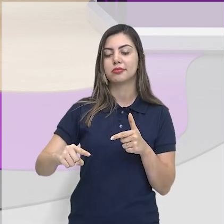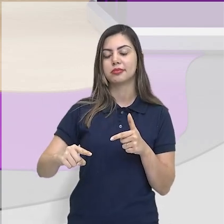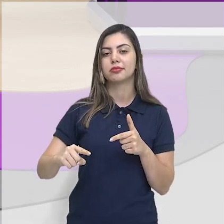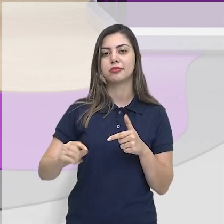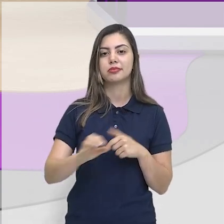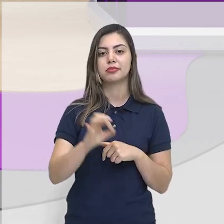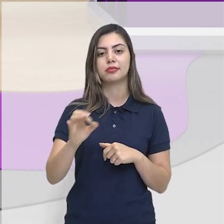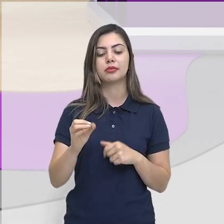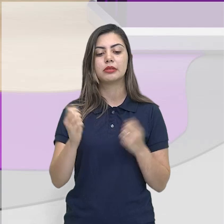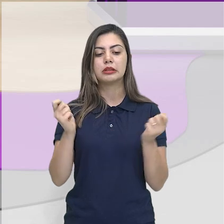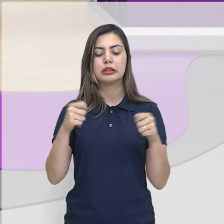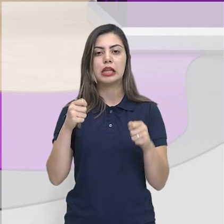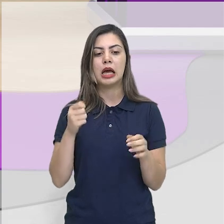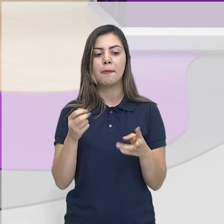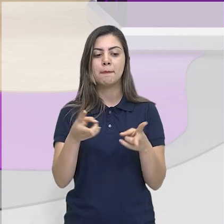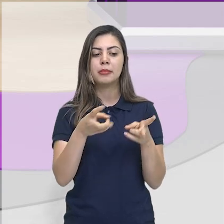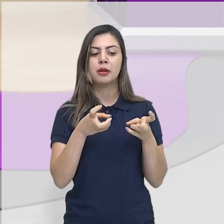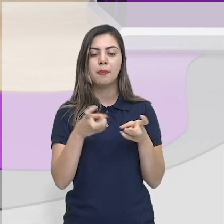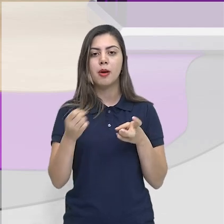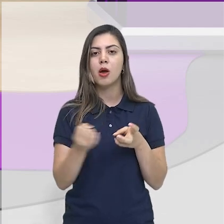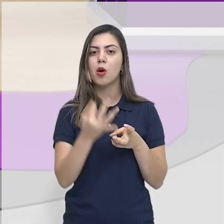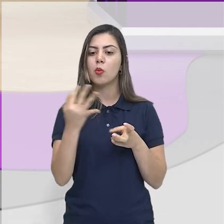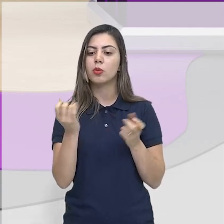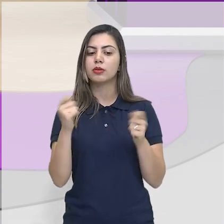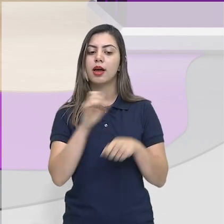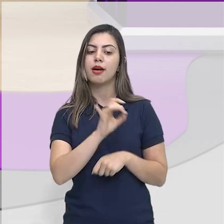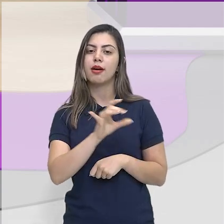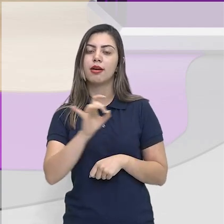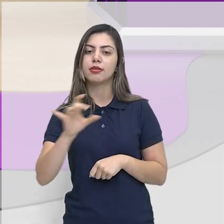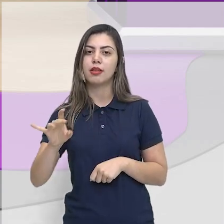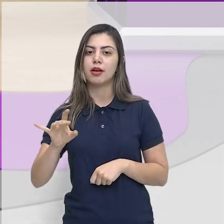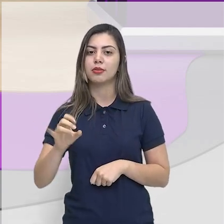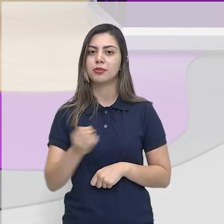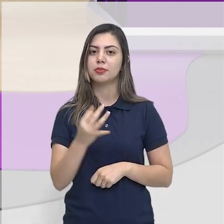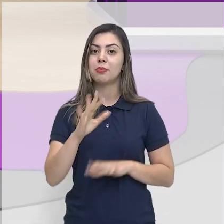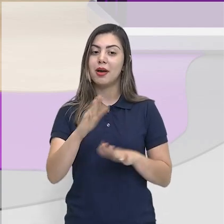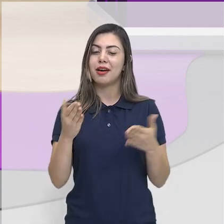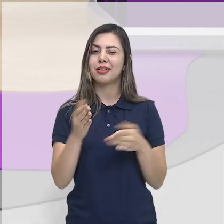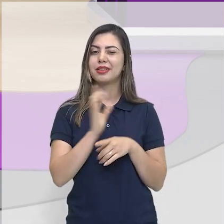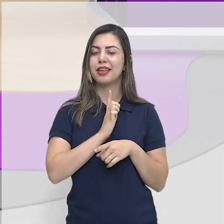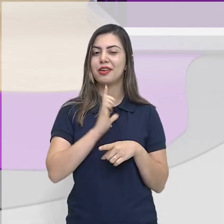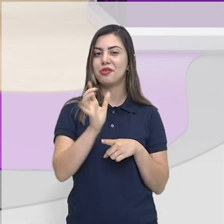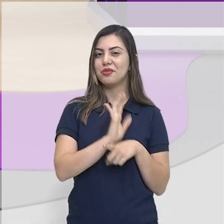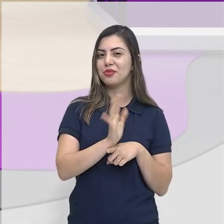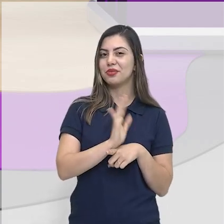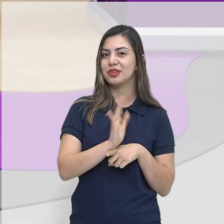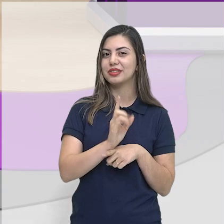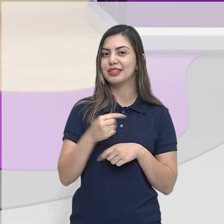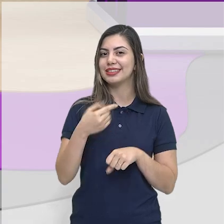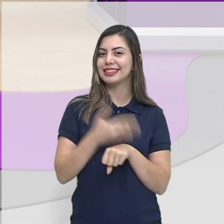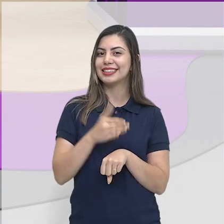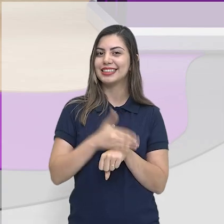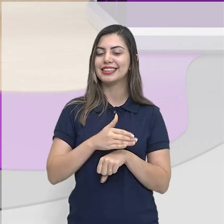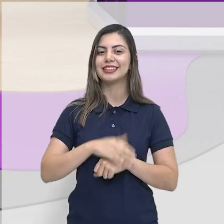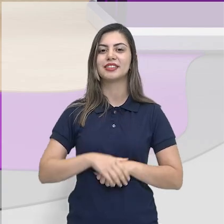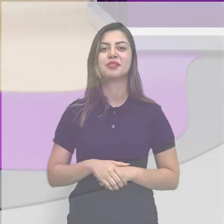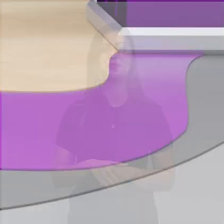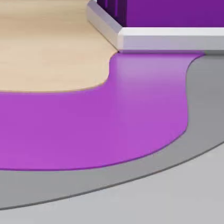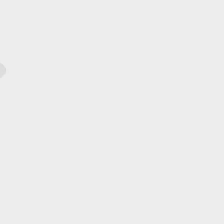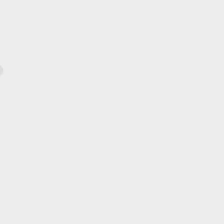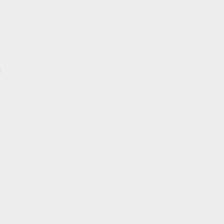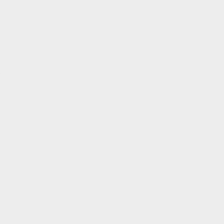desiguais e saber o quanto dá para cada um. Beleza? Solta um videozinho para o nosso Vamos Exercitar,